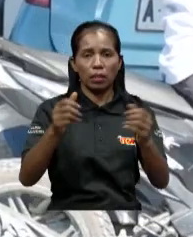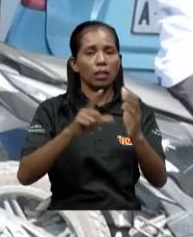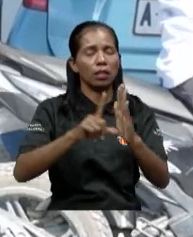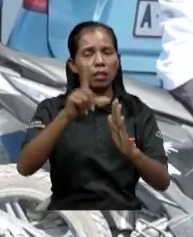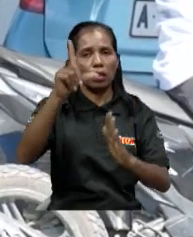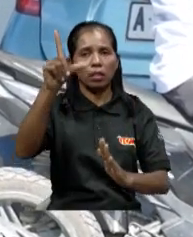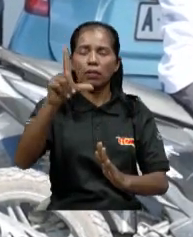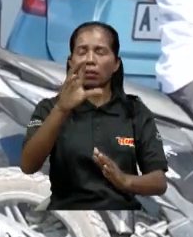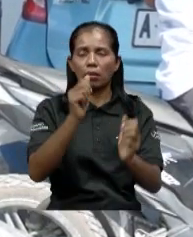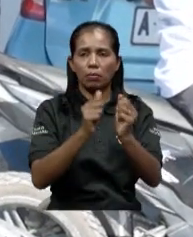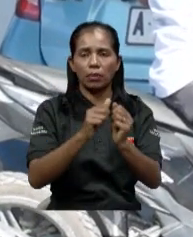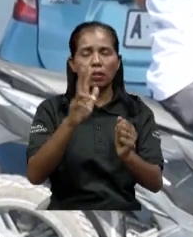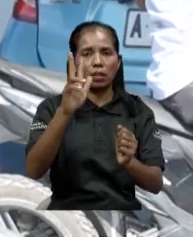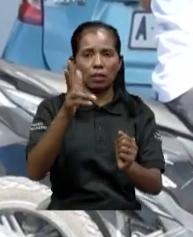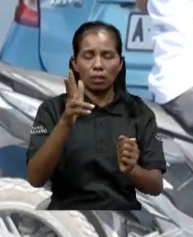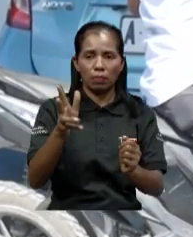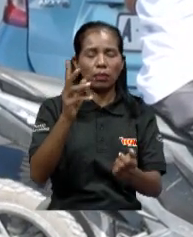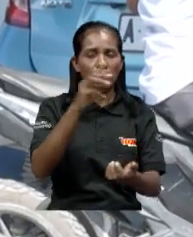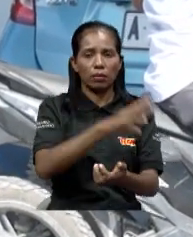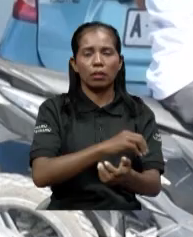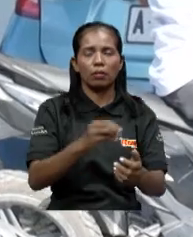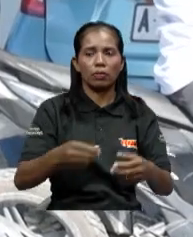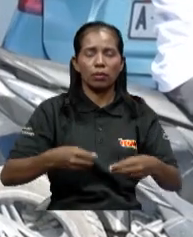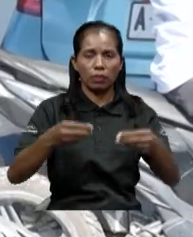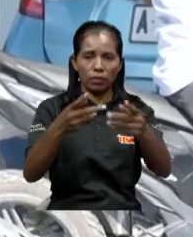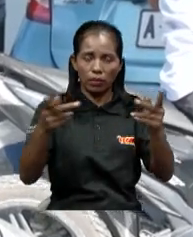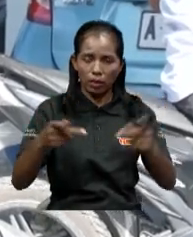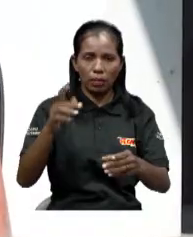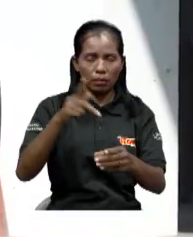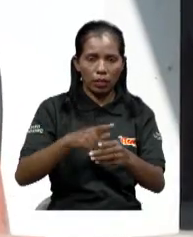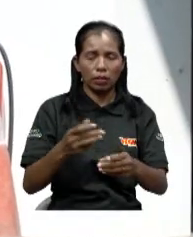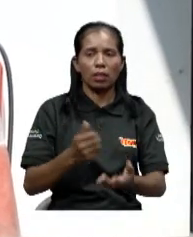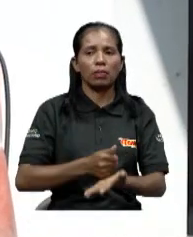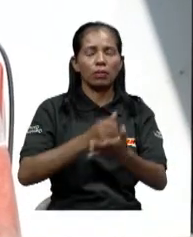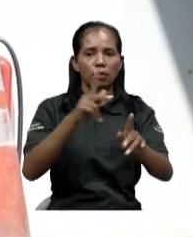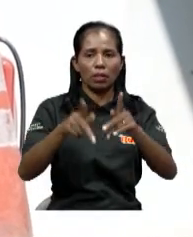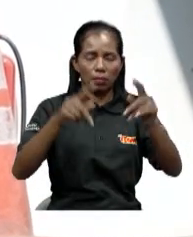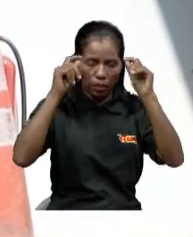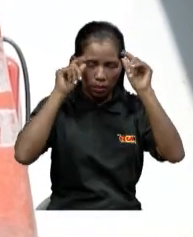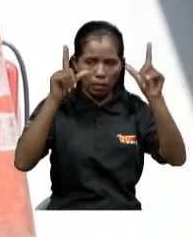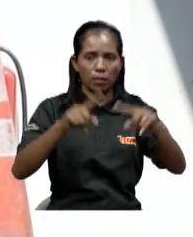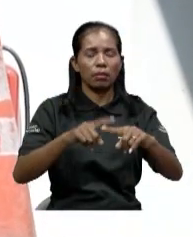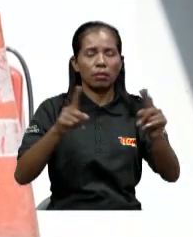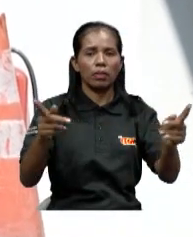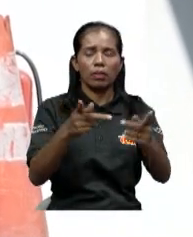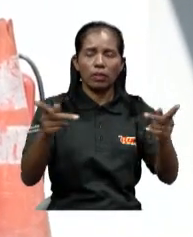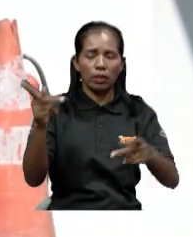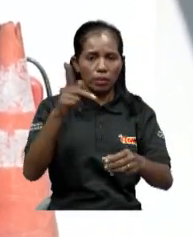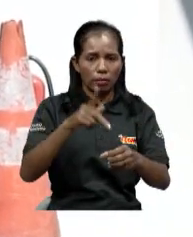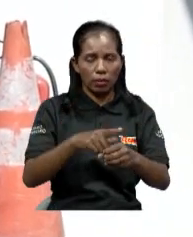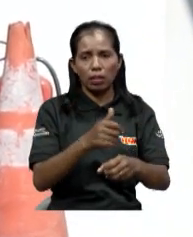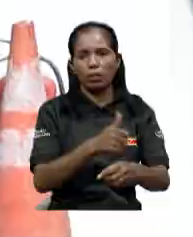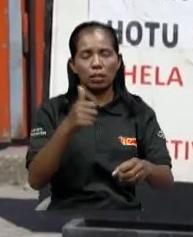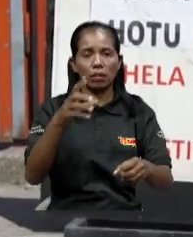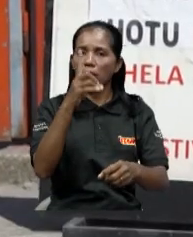no distribui ona ba estação combustível Sira, onde responde necessidade povo Timor-Leste, mas bem a estação combustível Balung